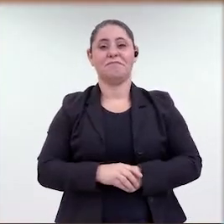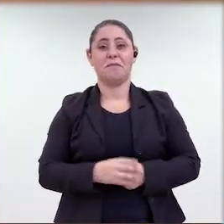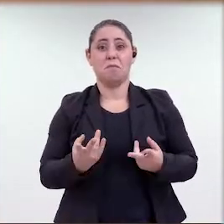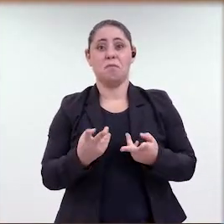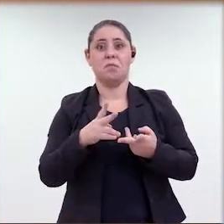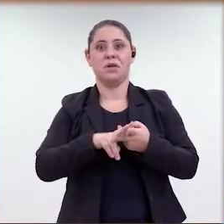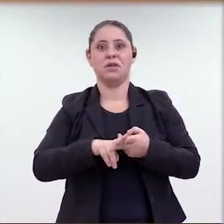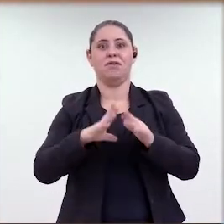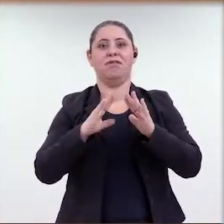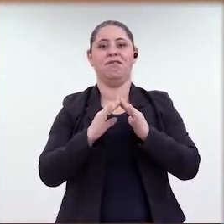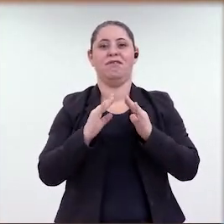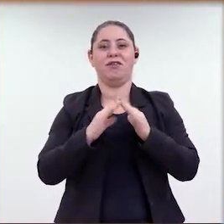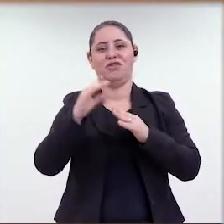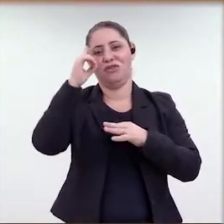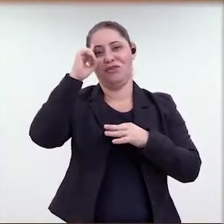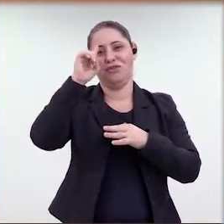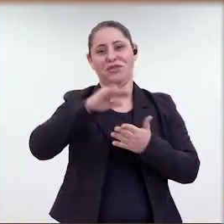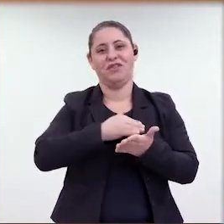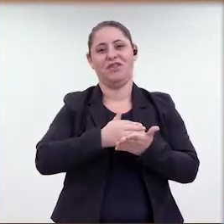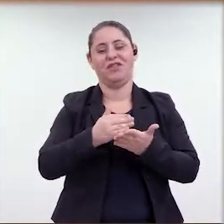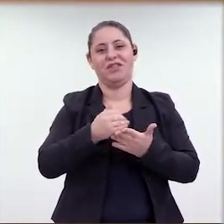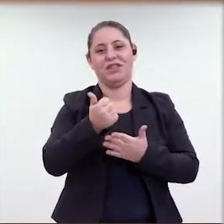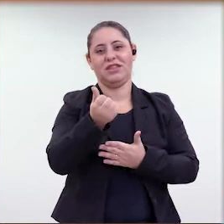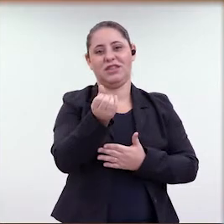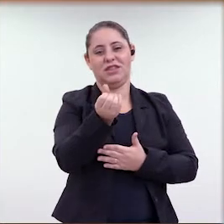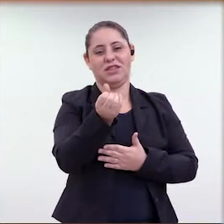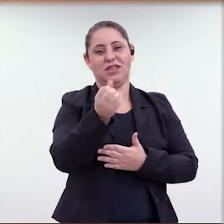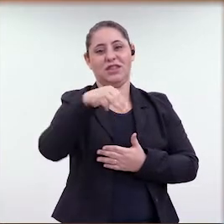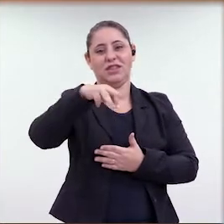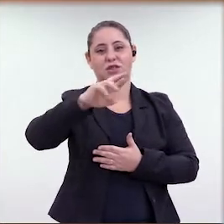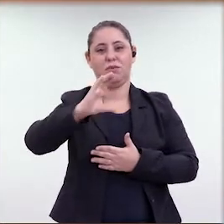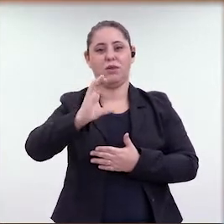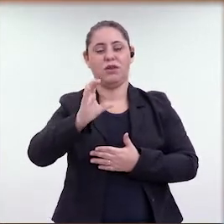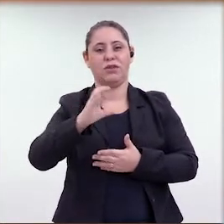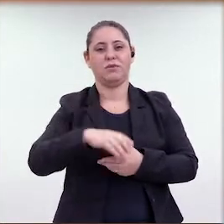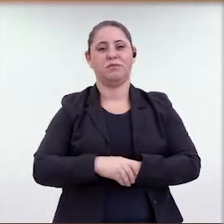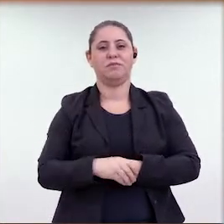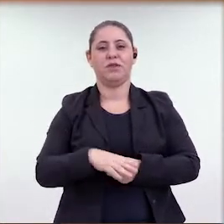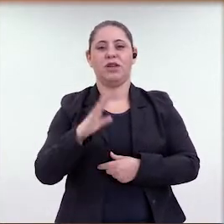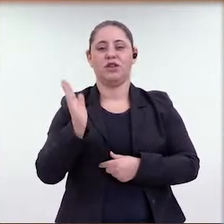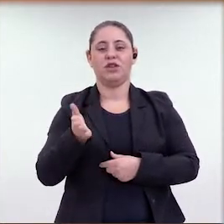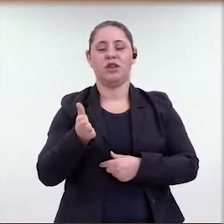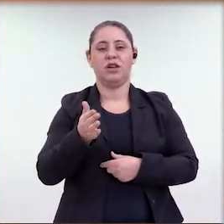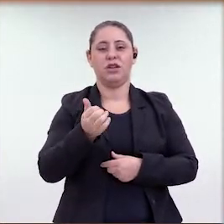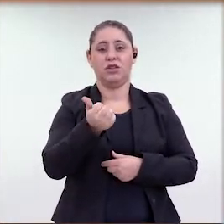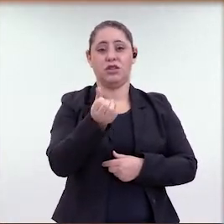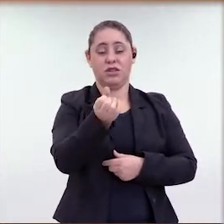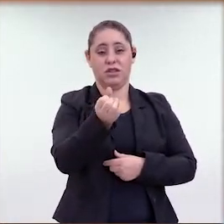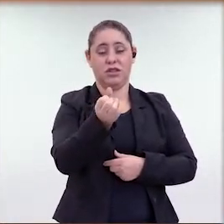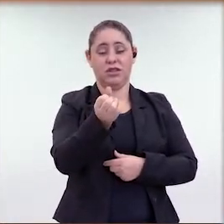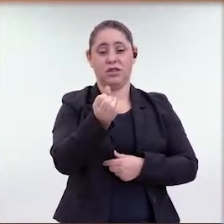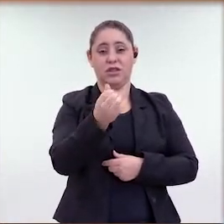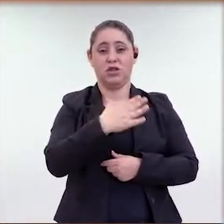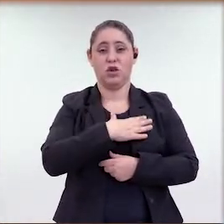Preso aqui em casa, né, desde o dia 16 de março, já agora 16 de agosto, chegamos a meio ano.